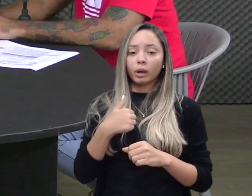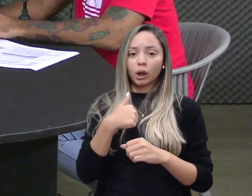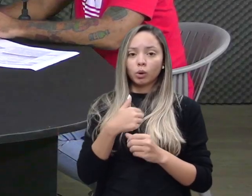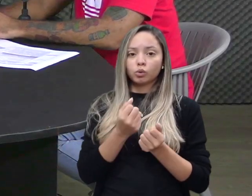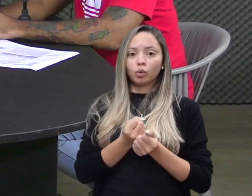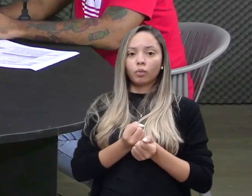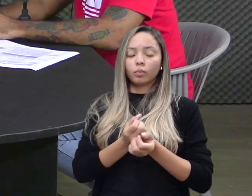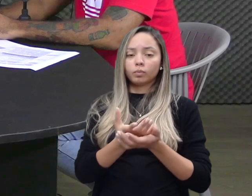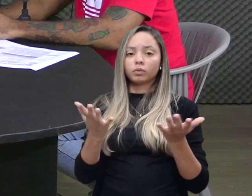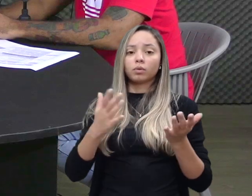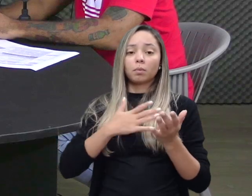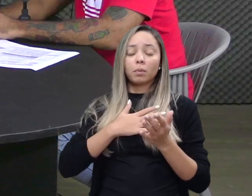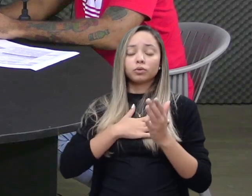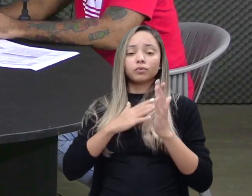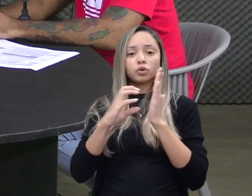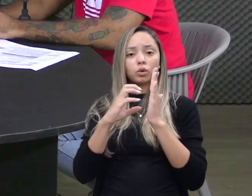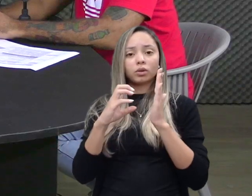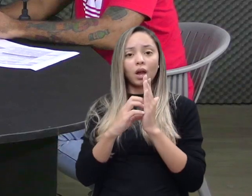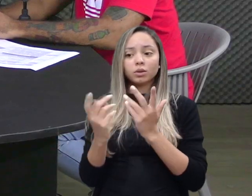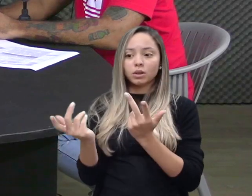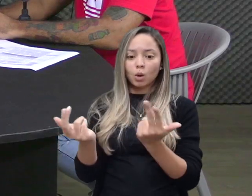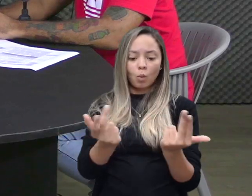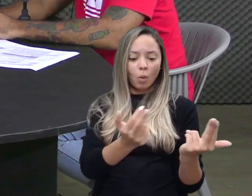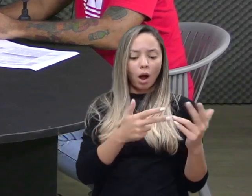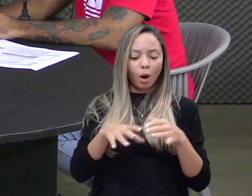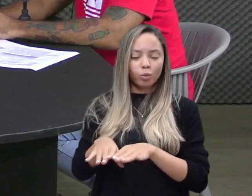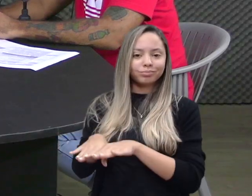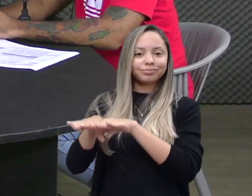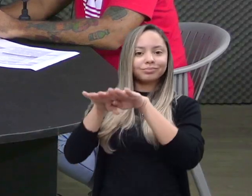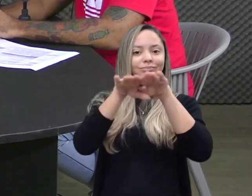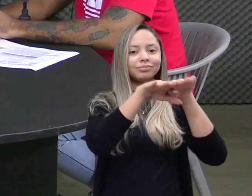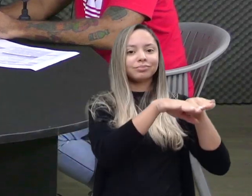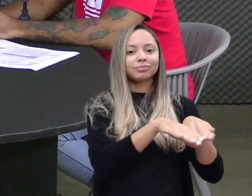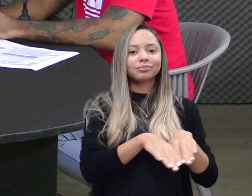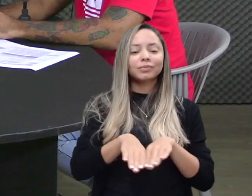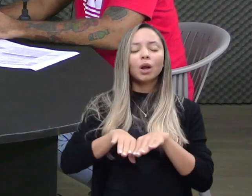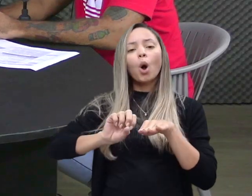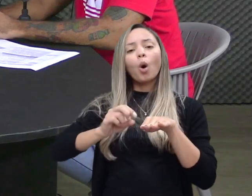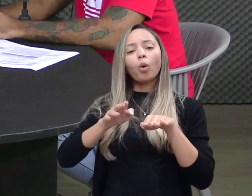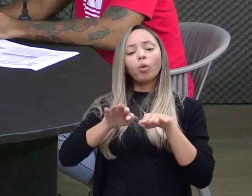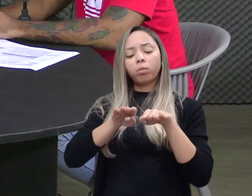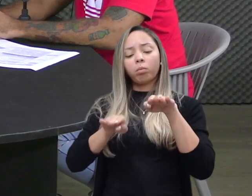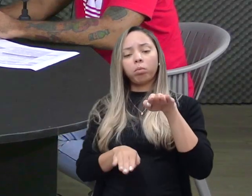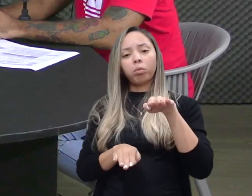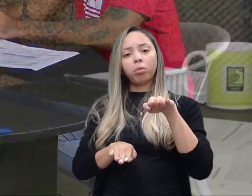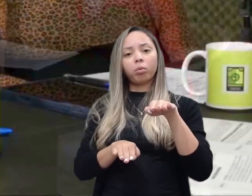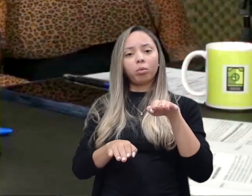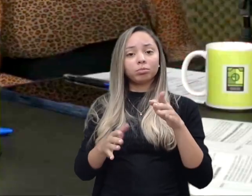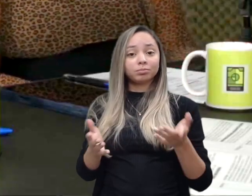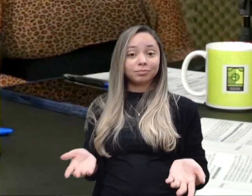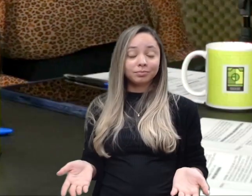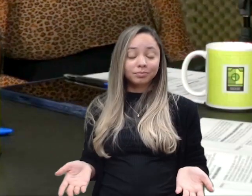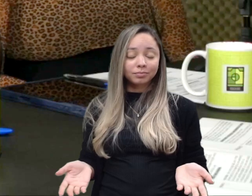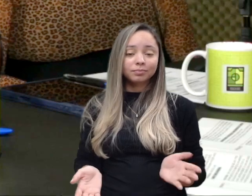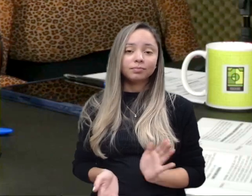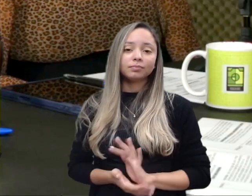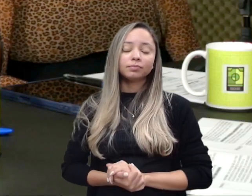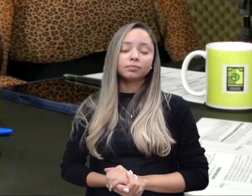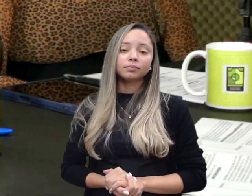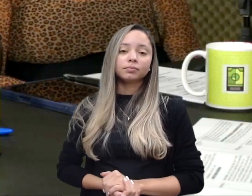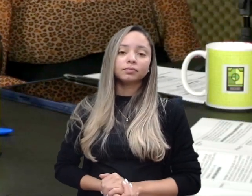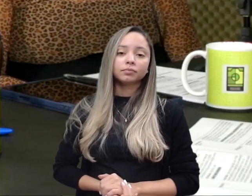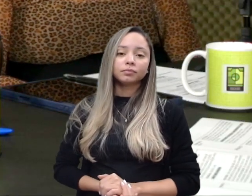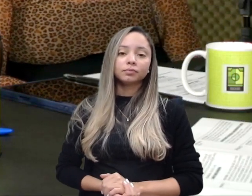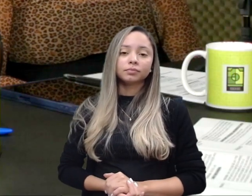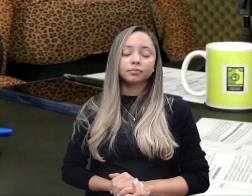mesma possibilidade de escalonar postos mais altos do que eu estou dando para aqueles que não têm